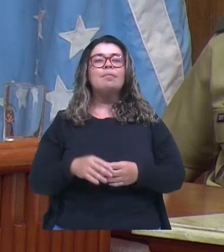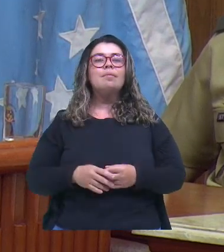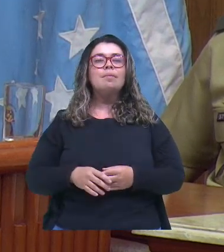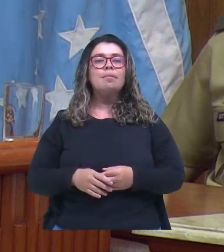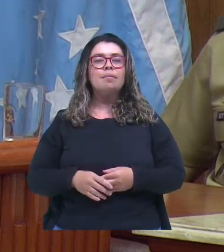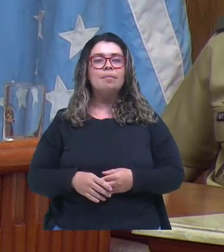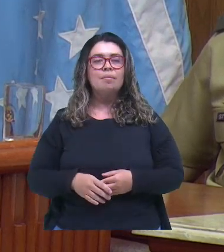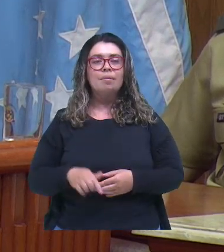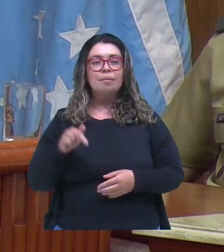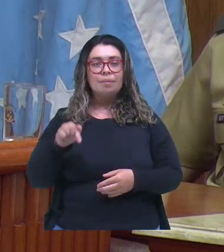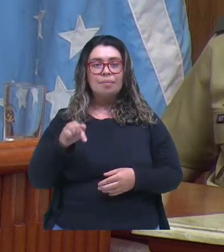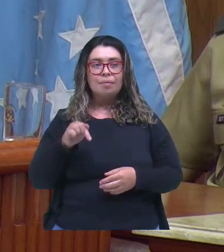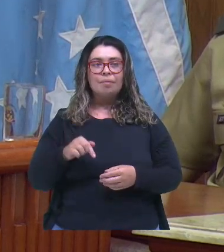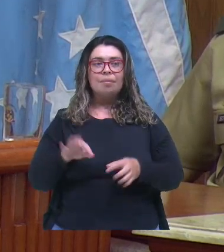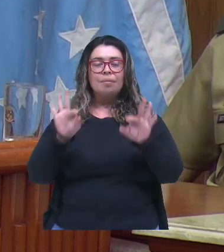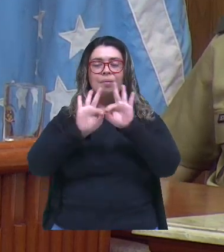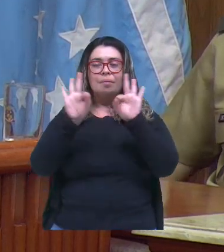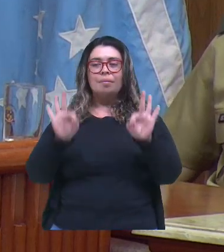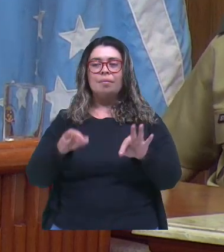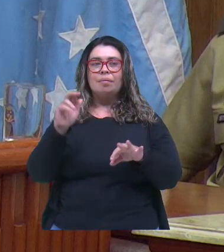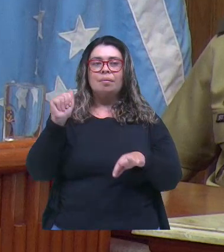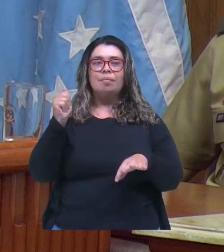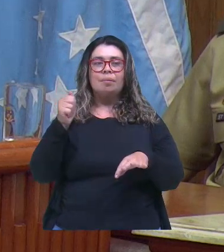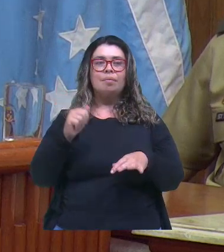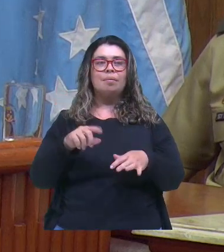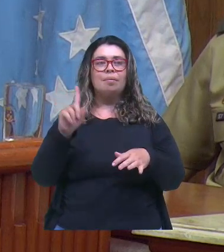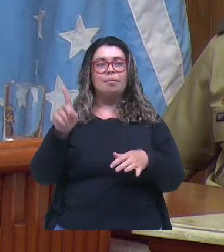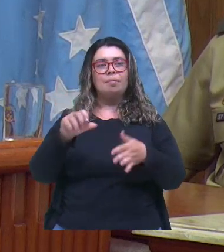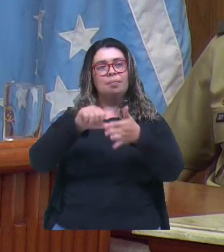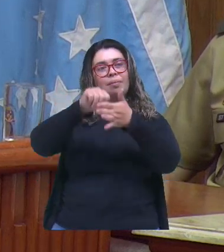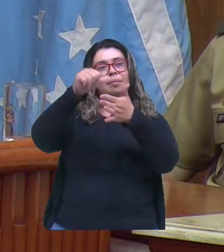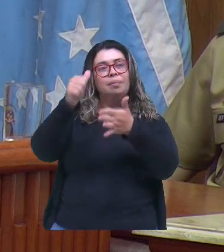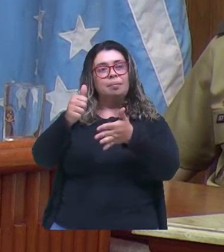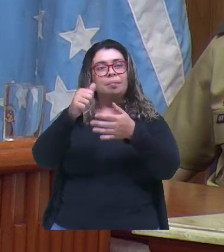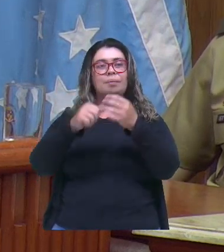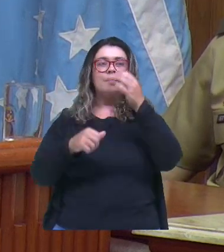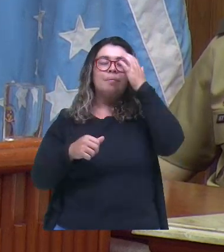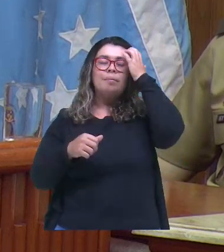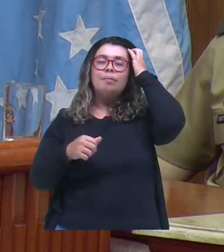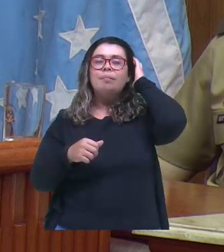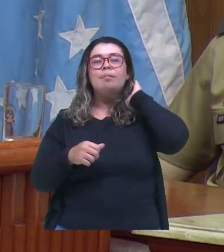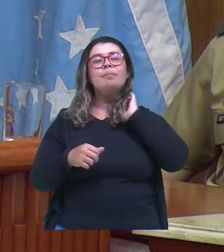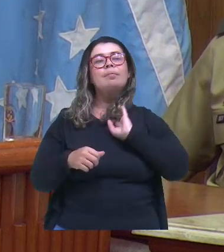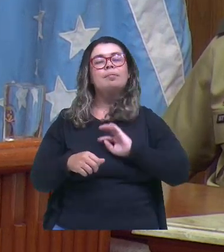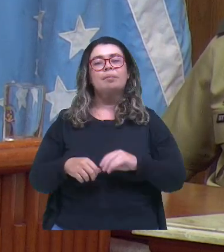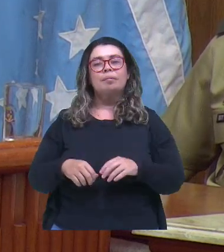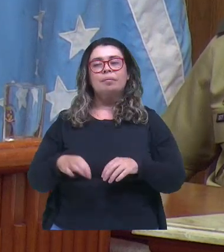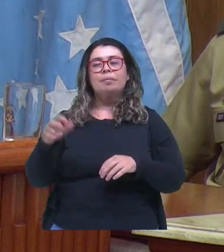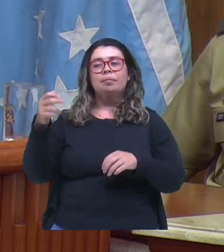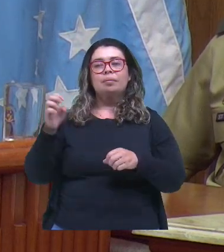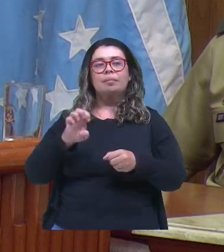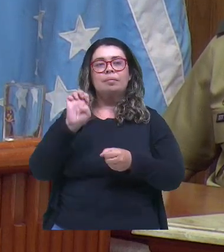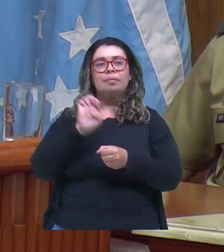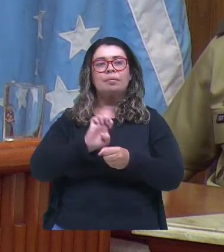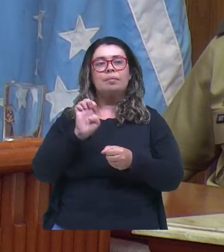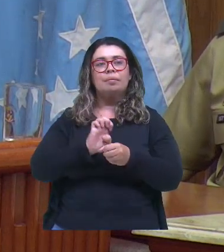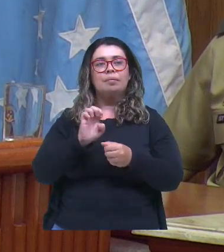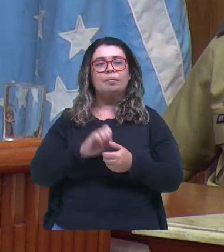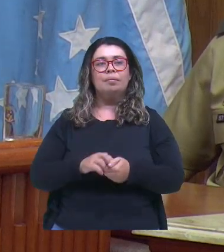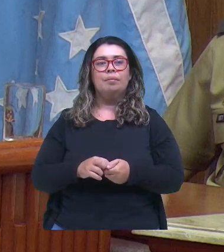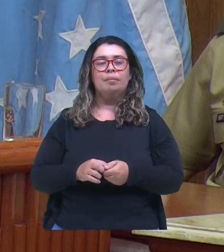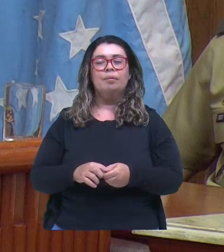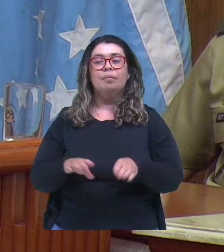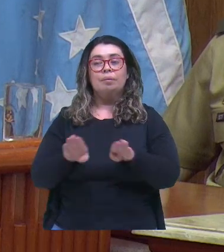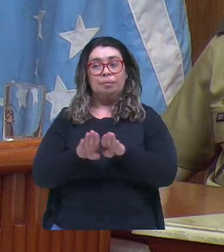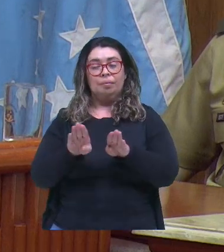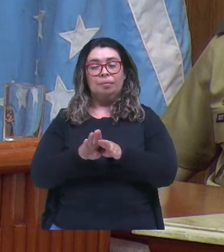sua iniciativa. A CISC é pioneira nesse reconhecimento. A CISC é uma das pioneiras do Estado no reconhecimento do policial do ano.